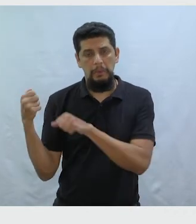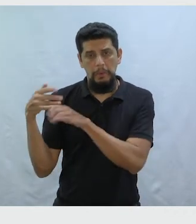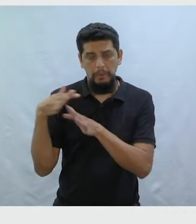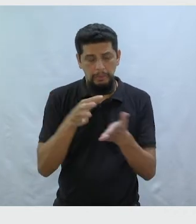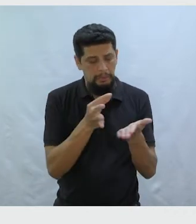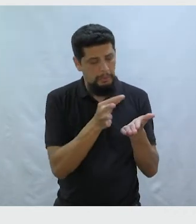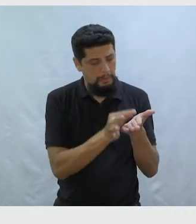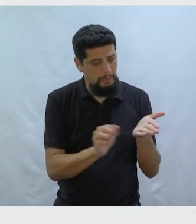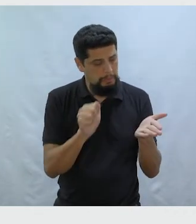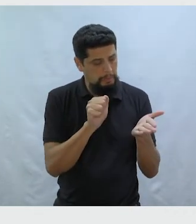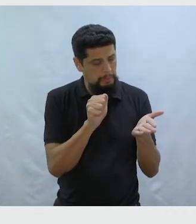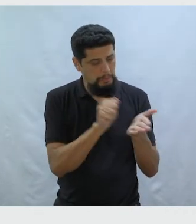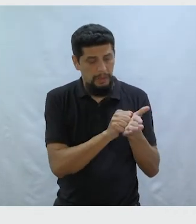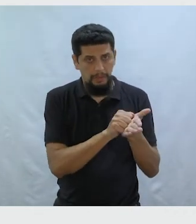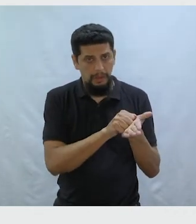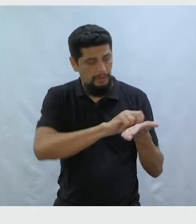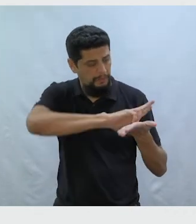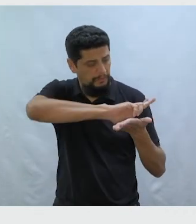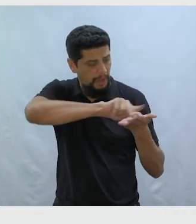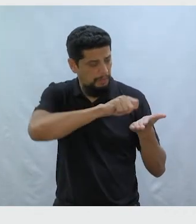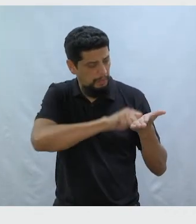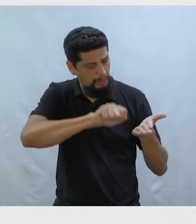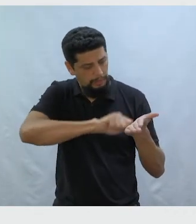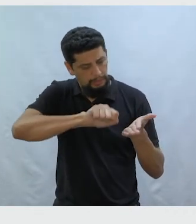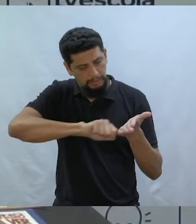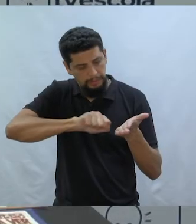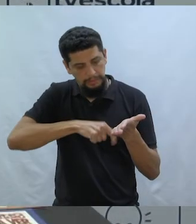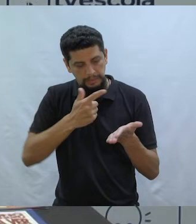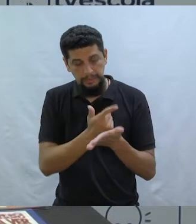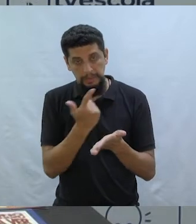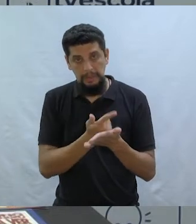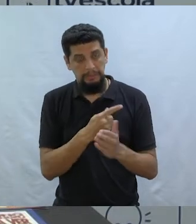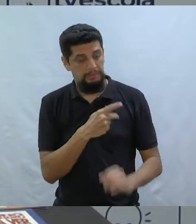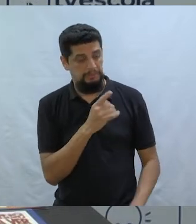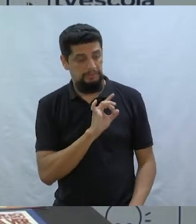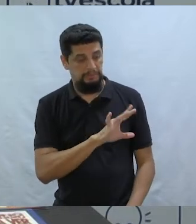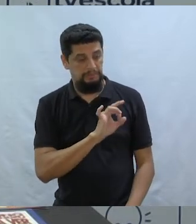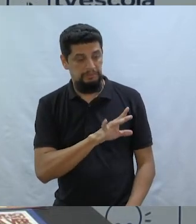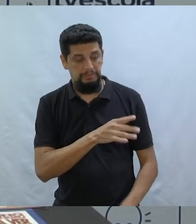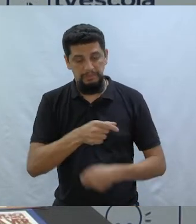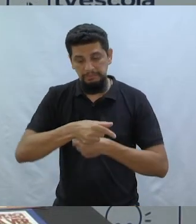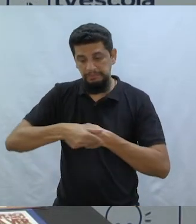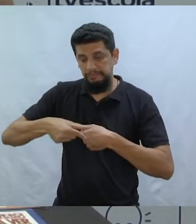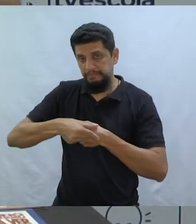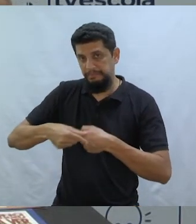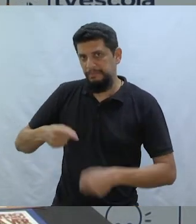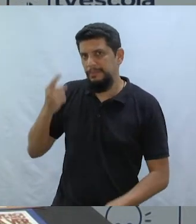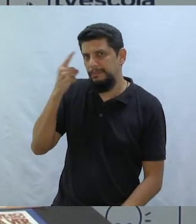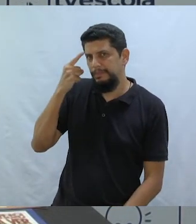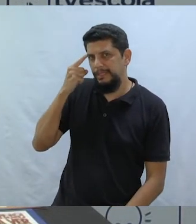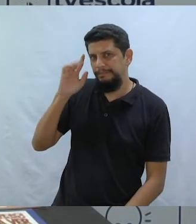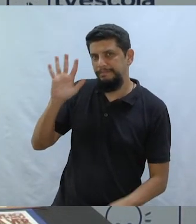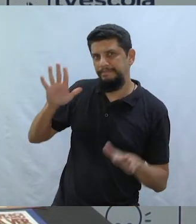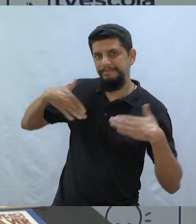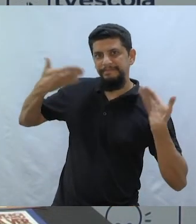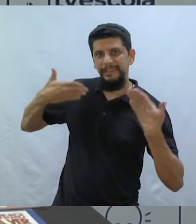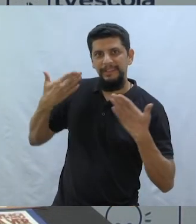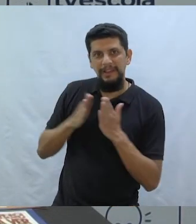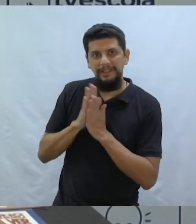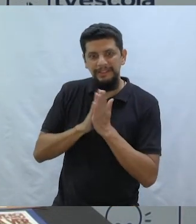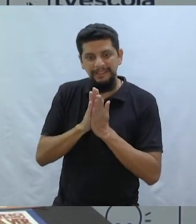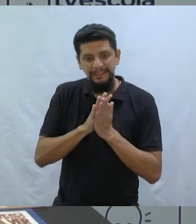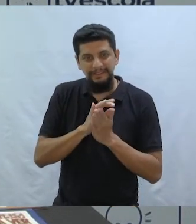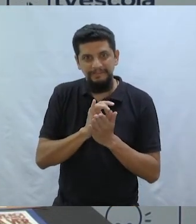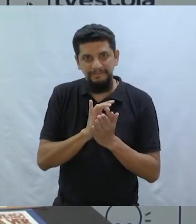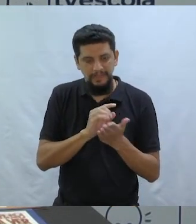e assinaram muitos autógrafos nos livros deles imagine a alegria de você estar ali com